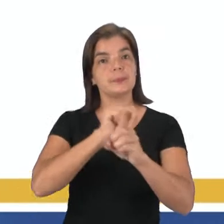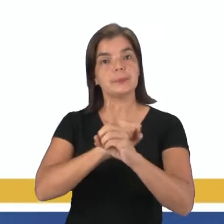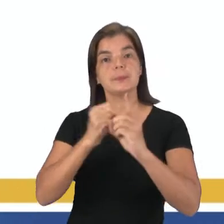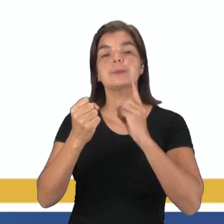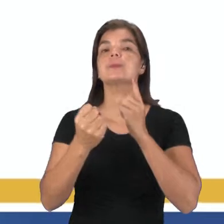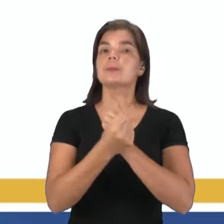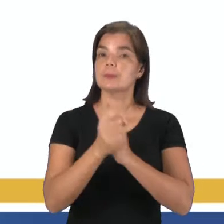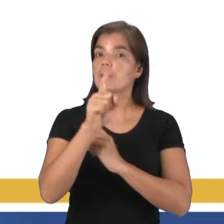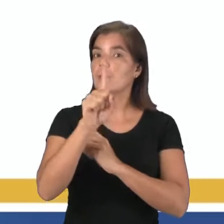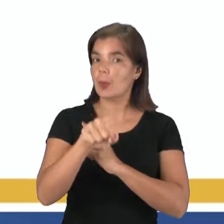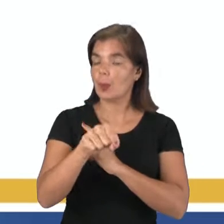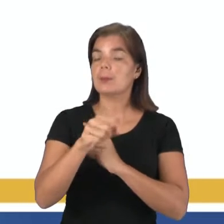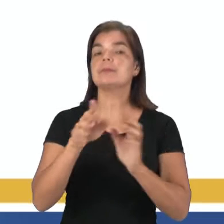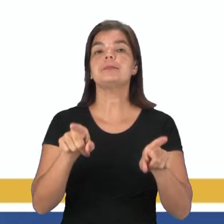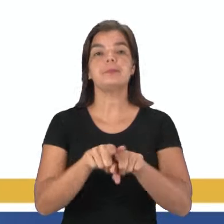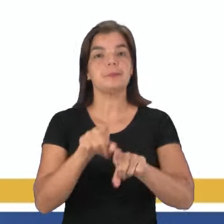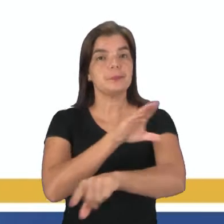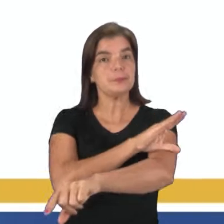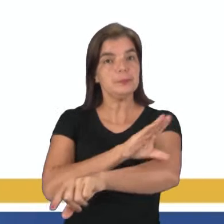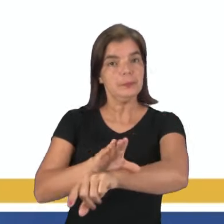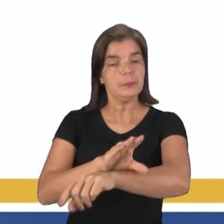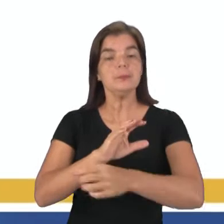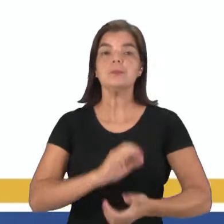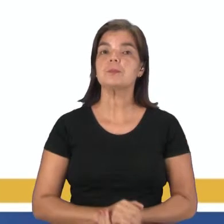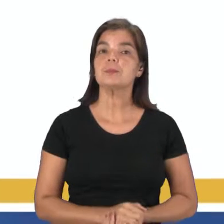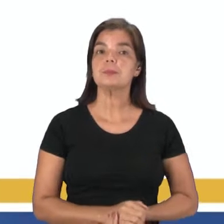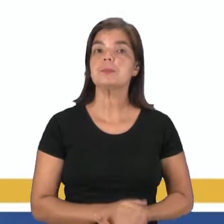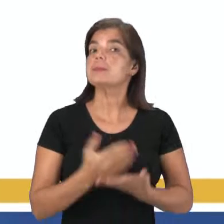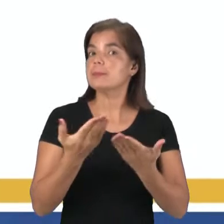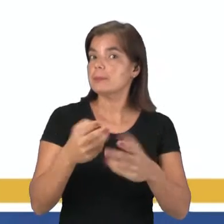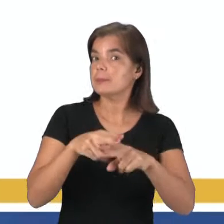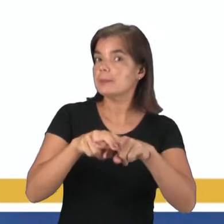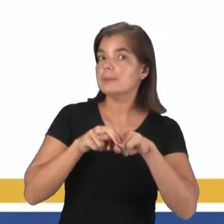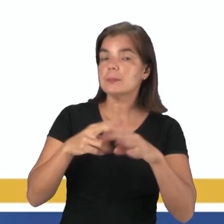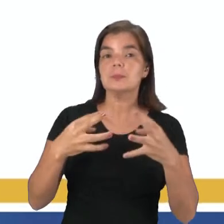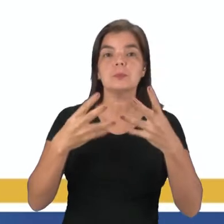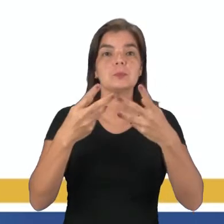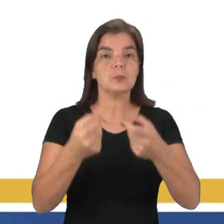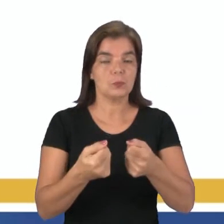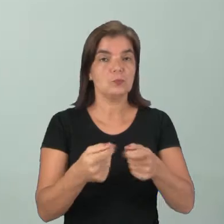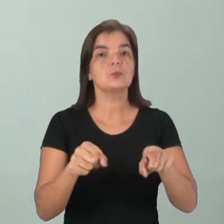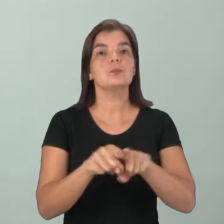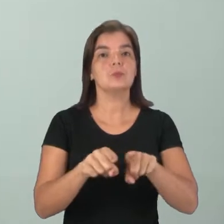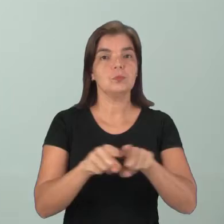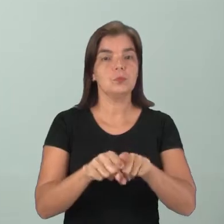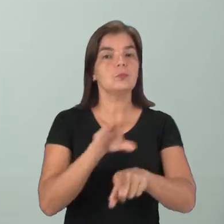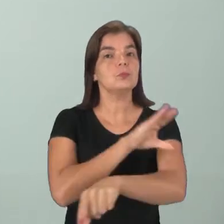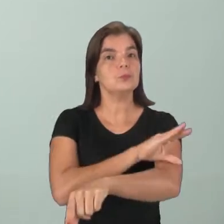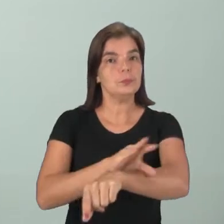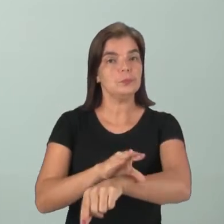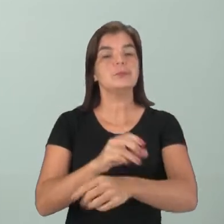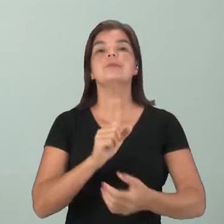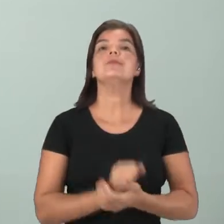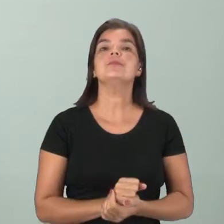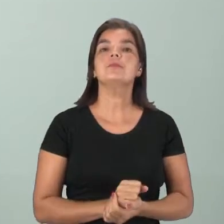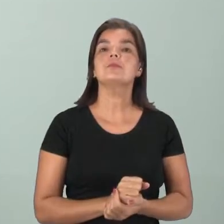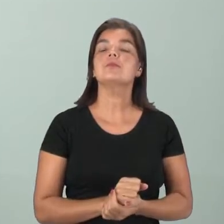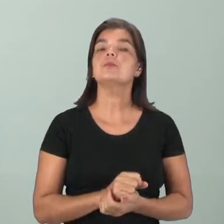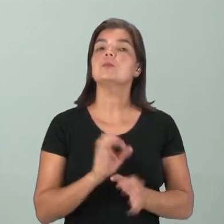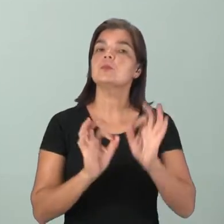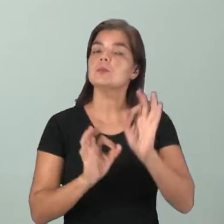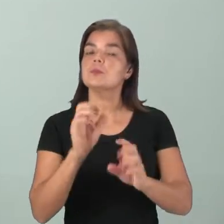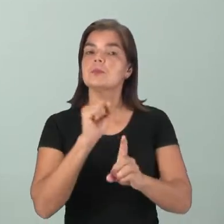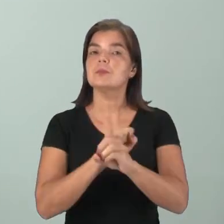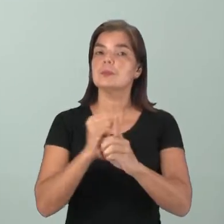ensinado como membro de uma sociedade, é designado como cultura, certo? E é por isso que todos esses aspectos de